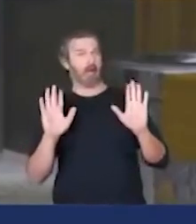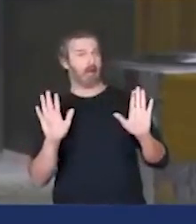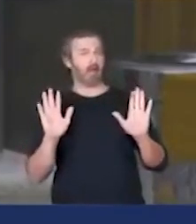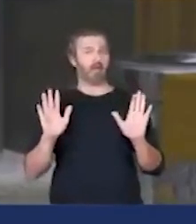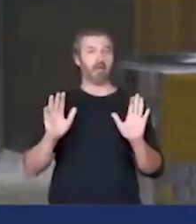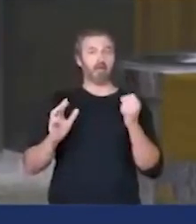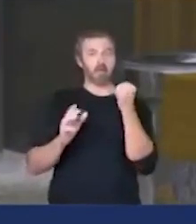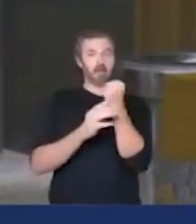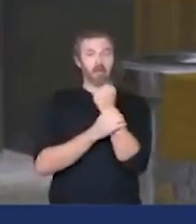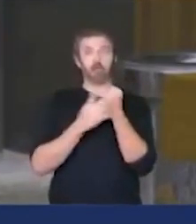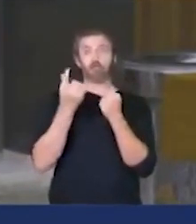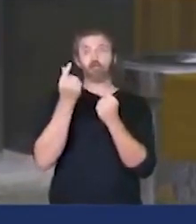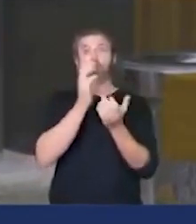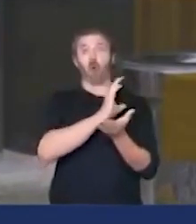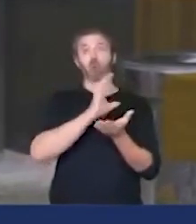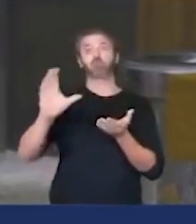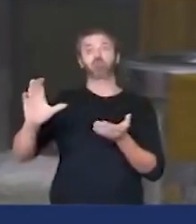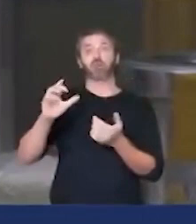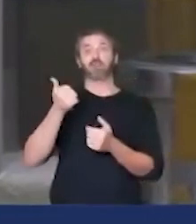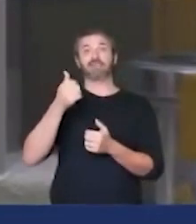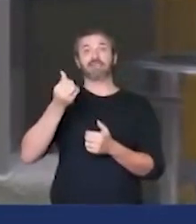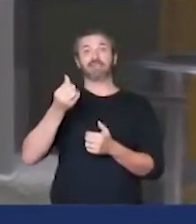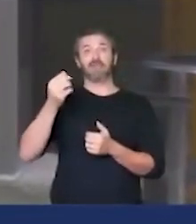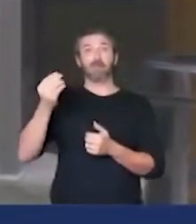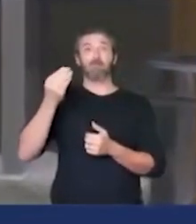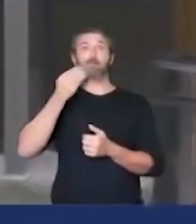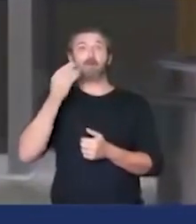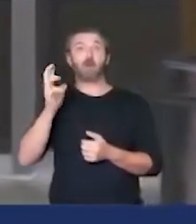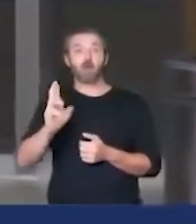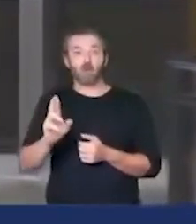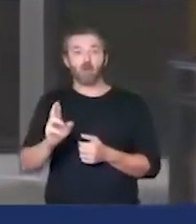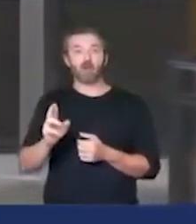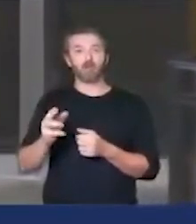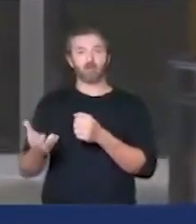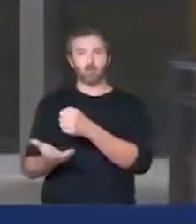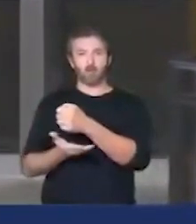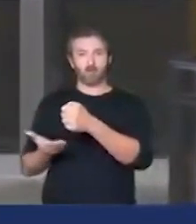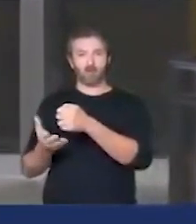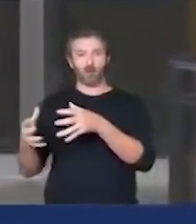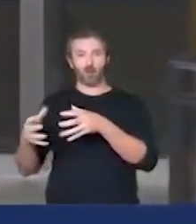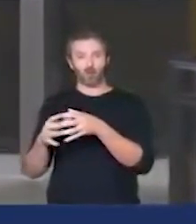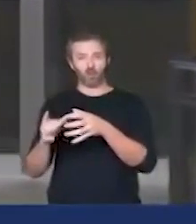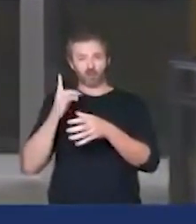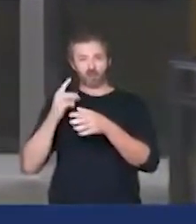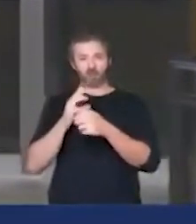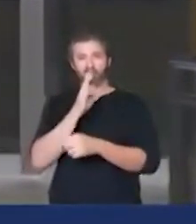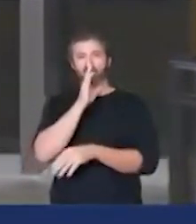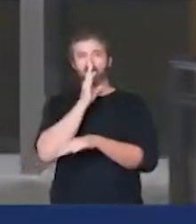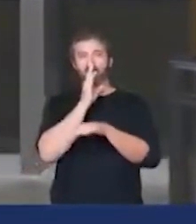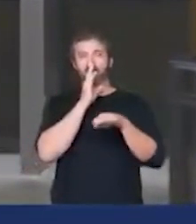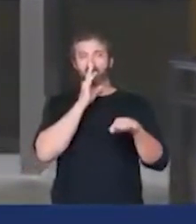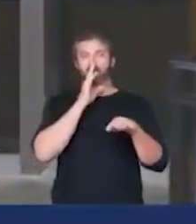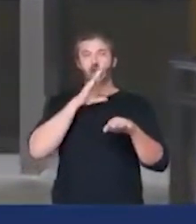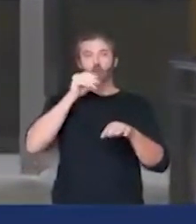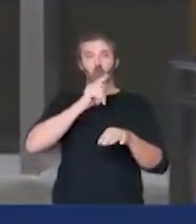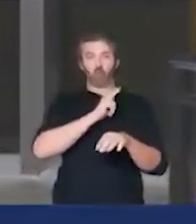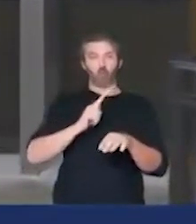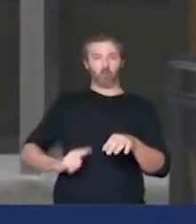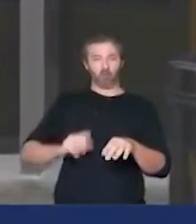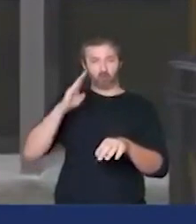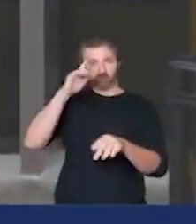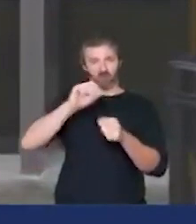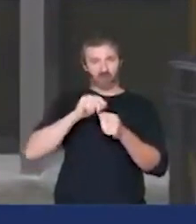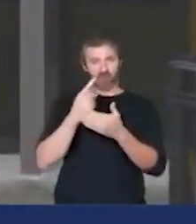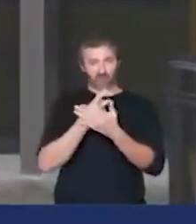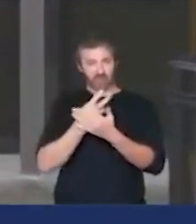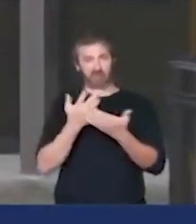para garantir muito dinheiro, 16 bilhões de reais, para uma base que fica em silêncio diante dos desmandos do